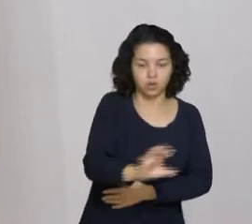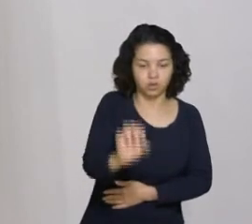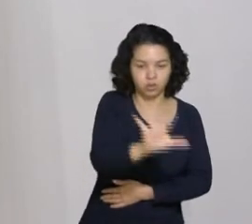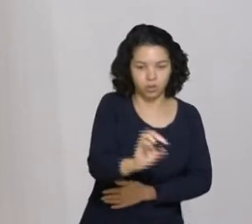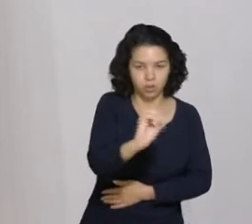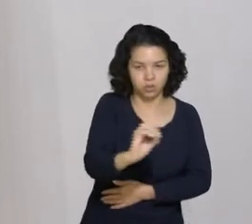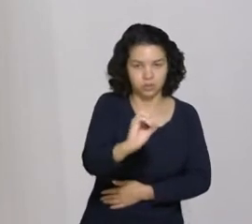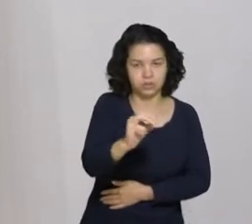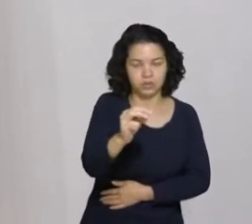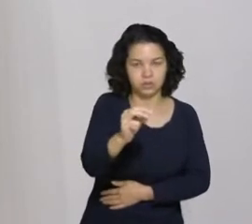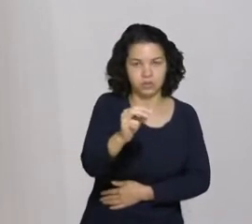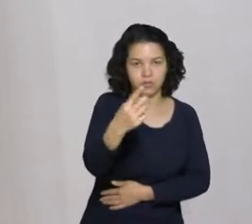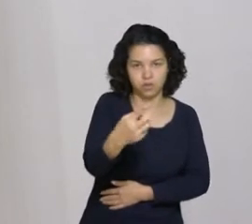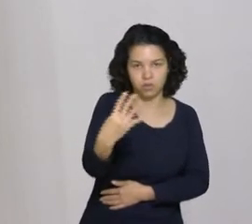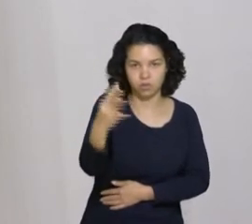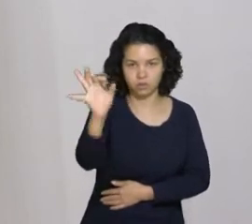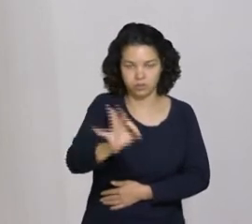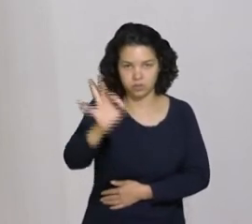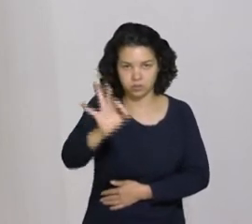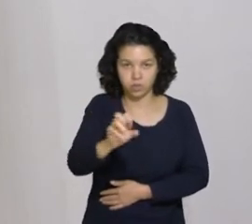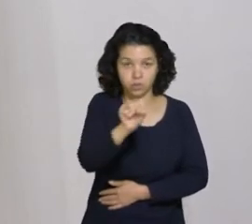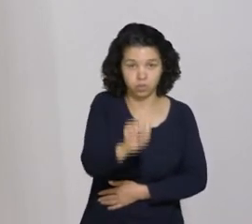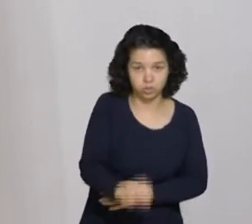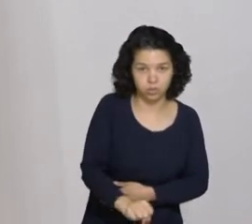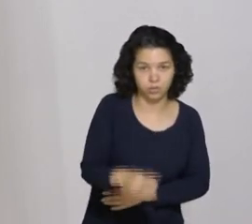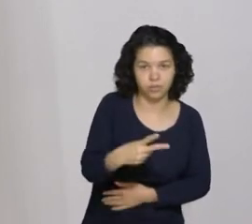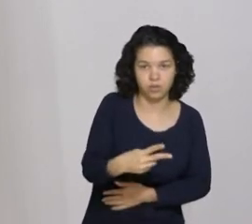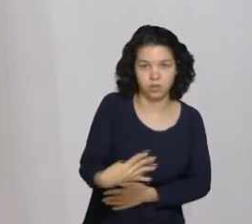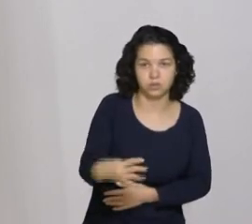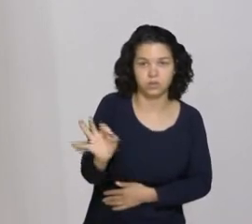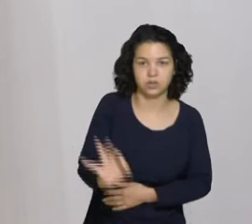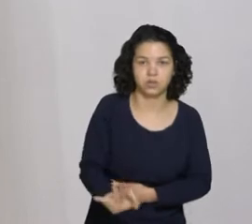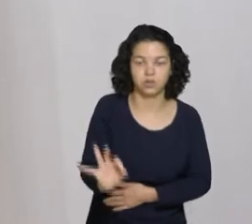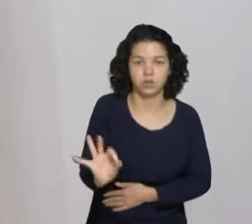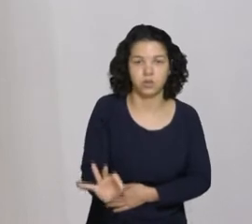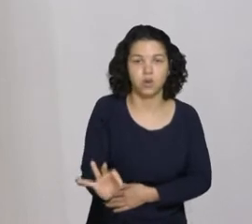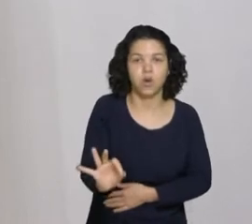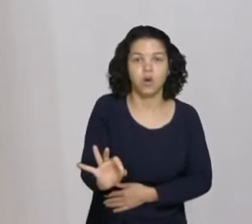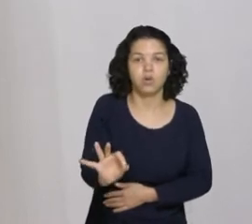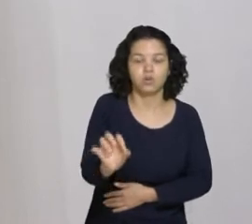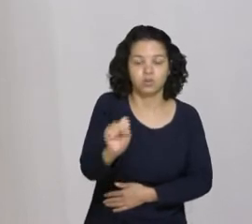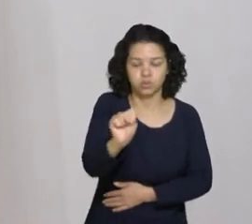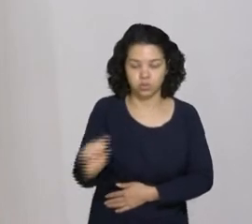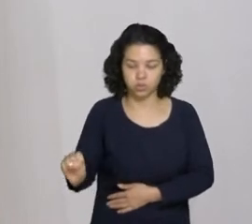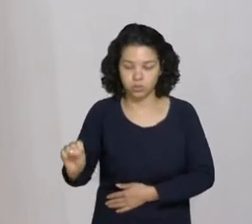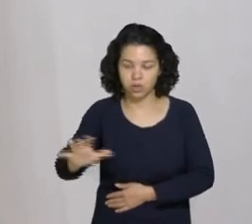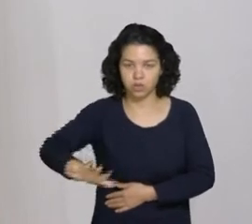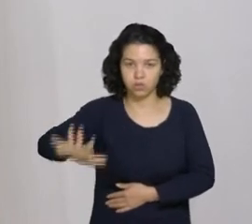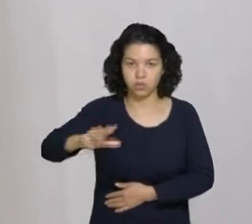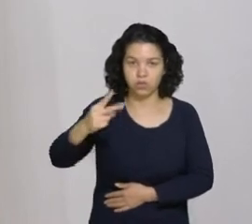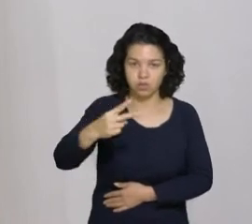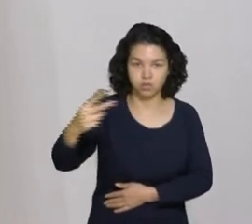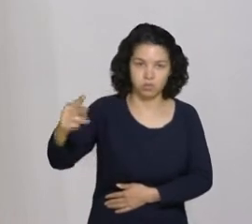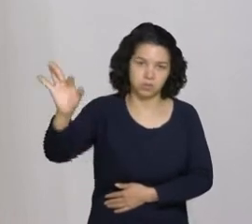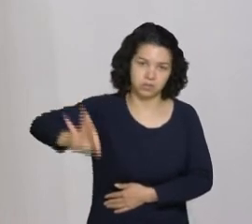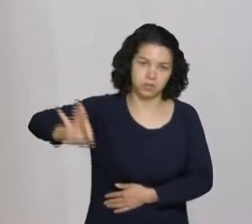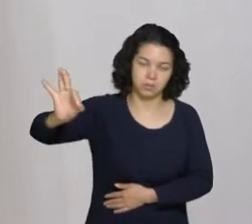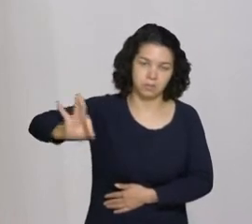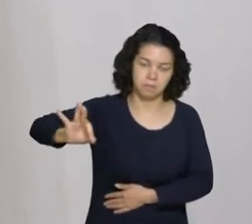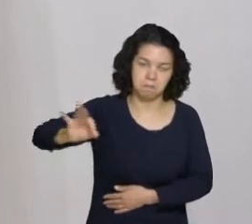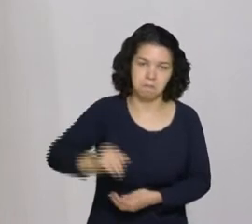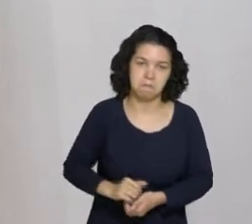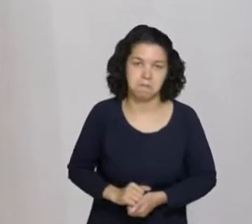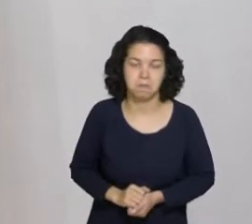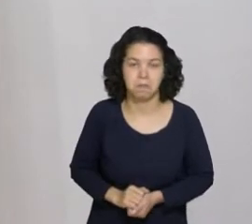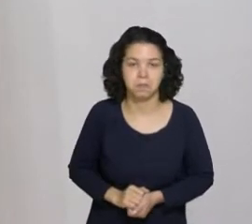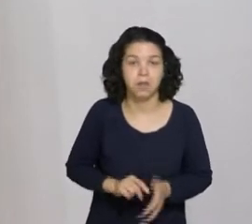24 por cento no Sul 24 por cento e no Sudeste 22 por cento e as